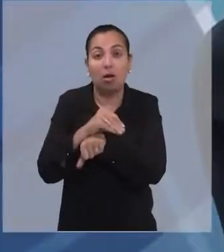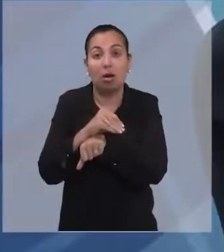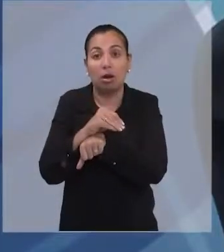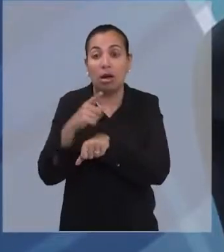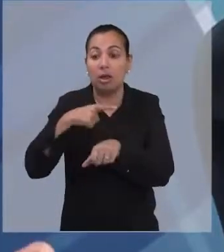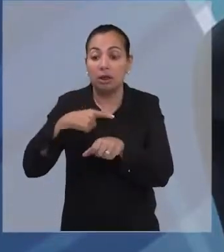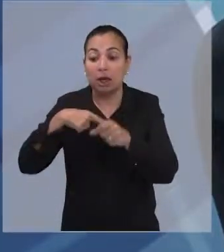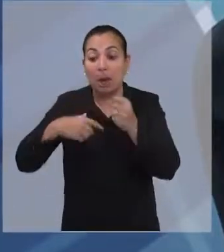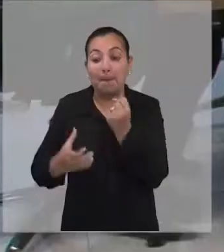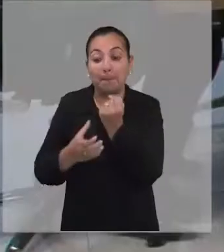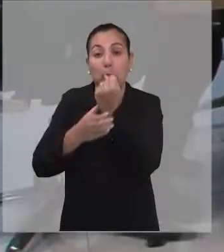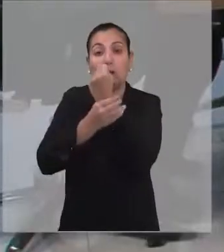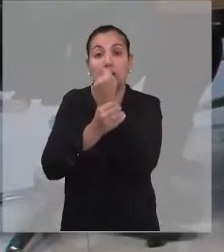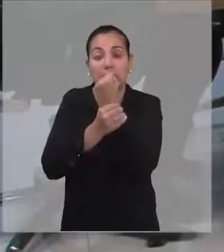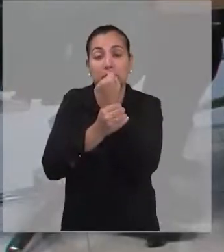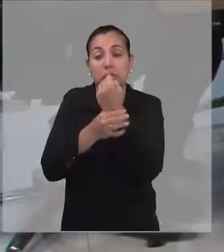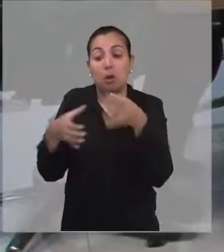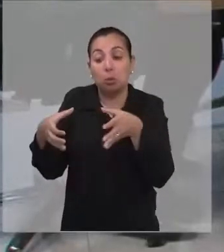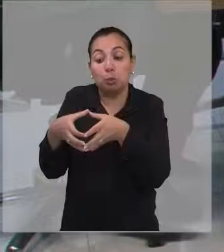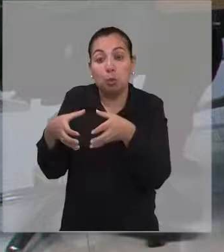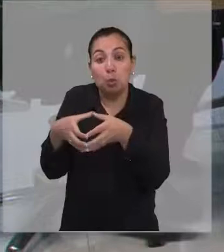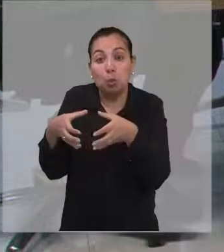inclusive, de classe. Né?